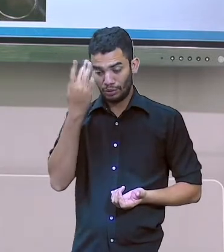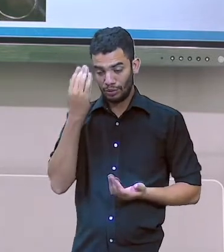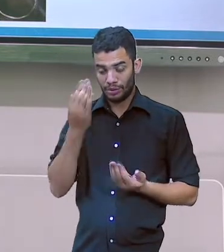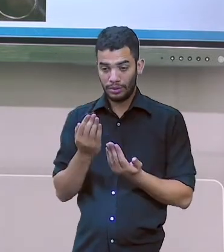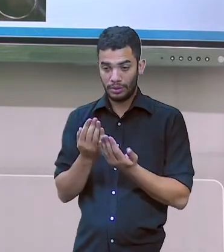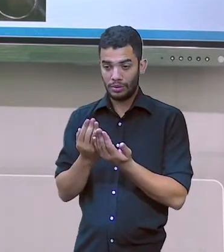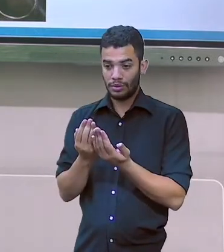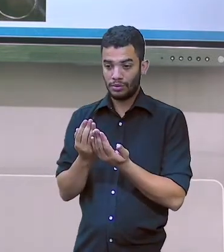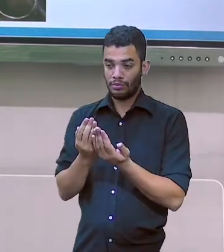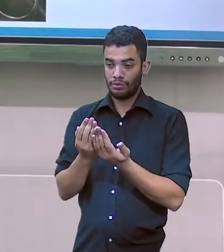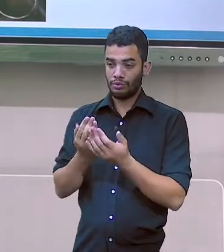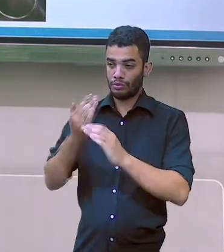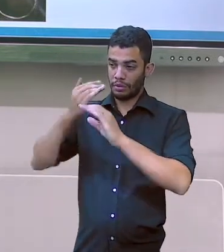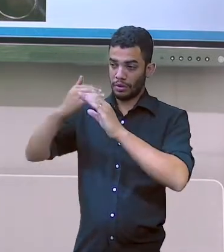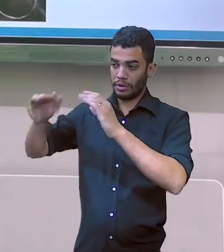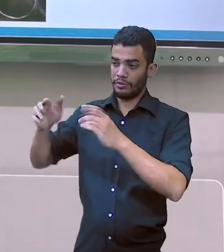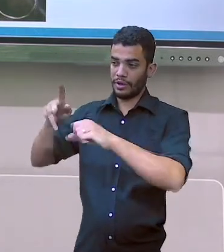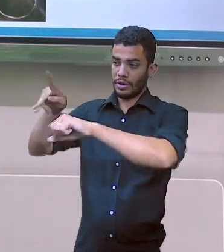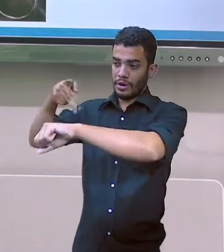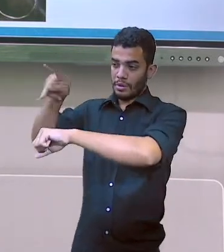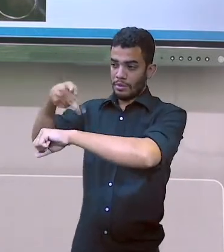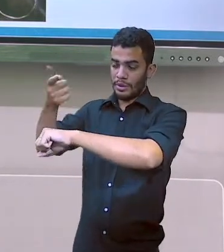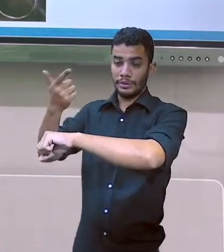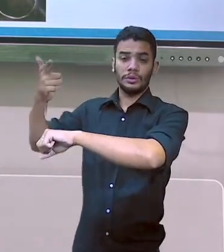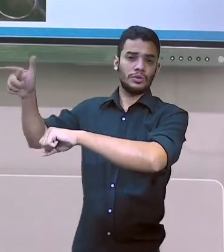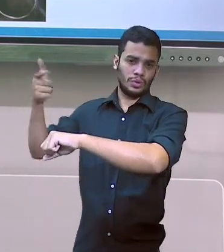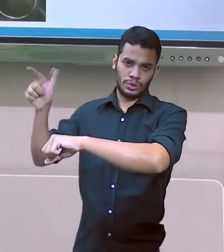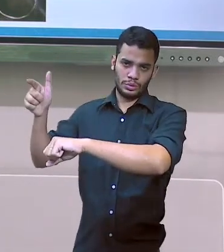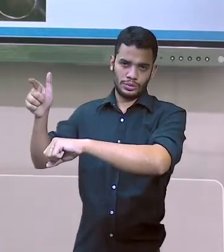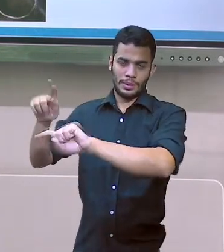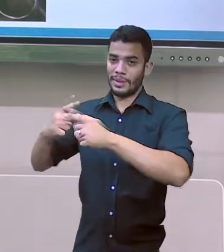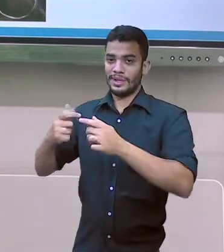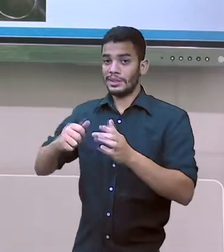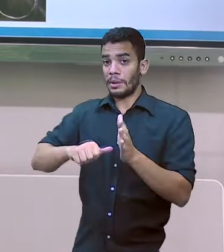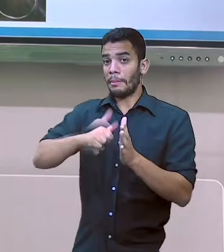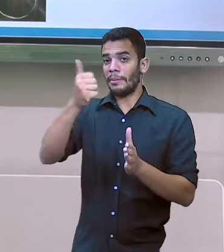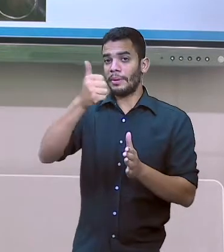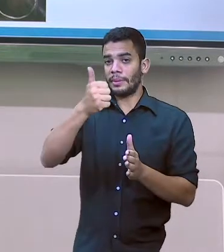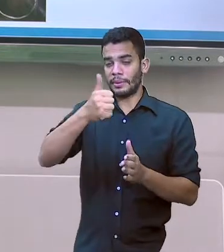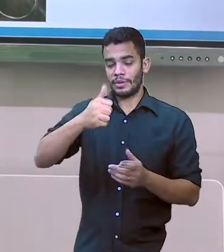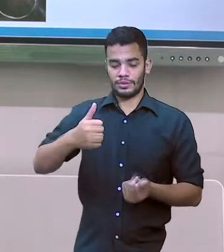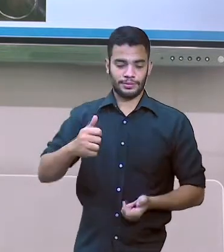foi o açúcar, tá? Mas do nosso grande produto de